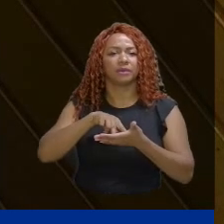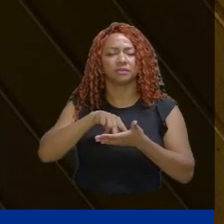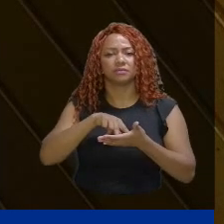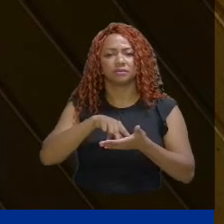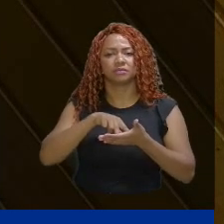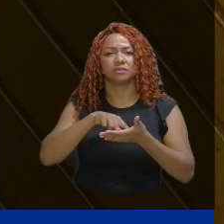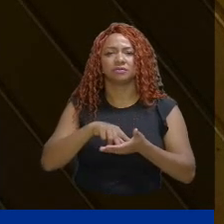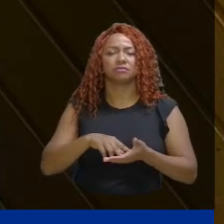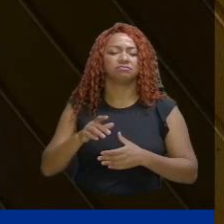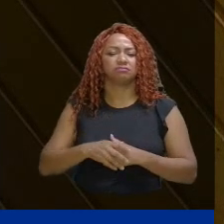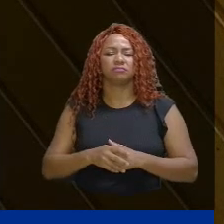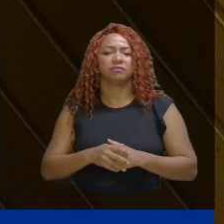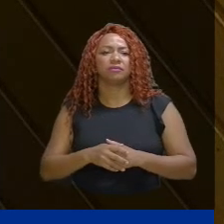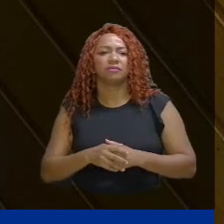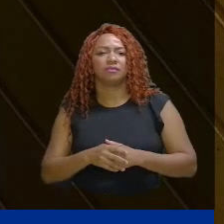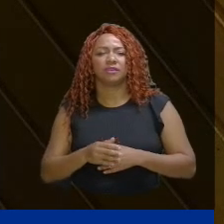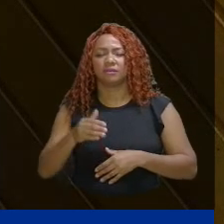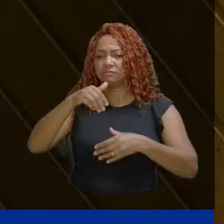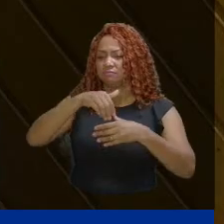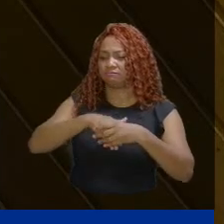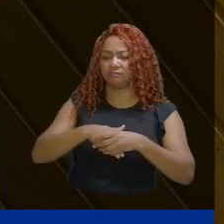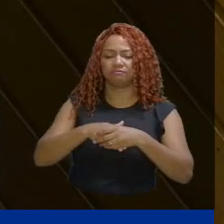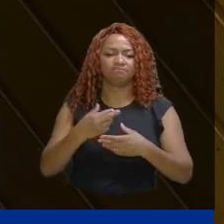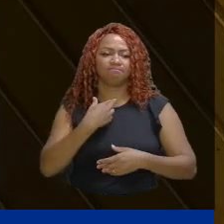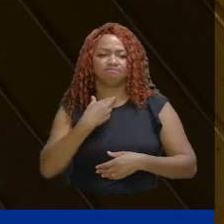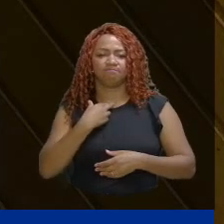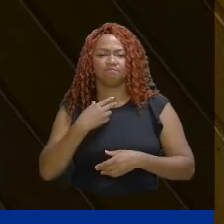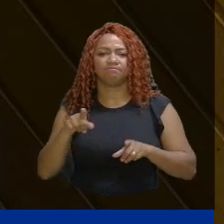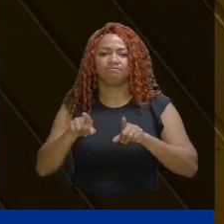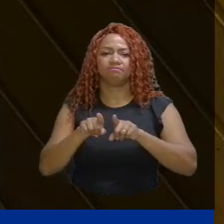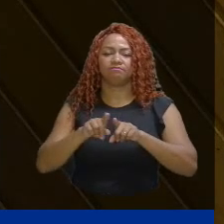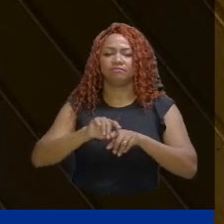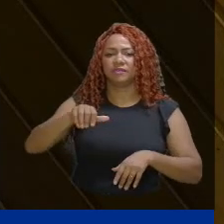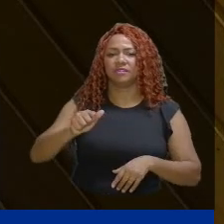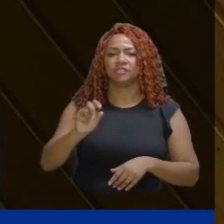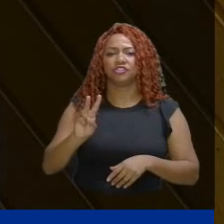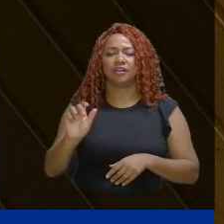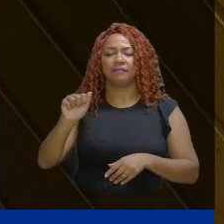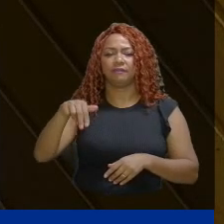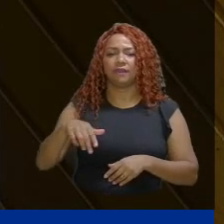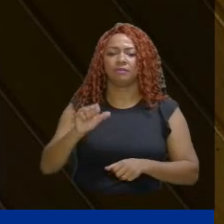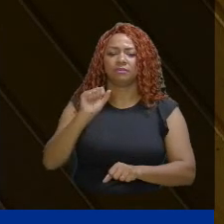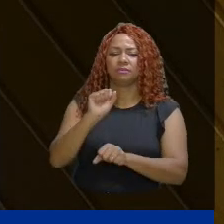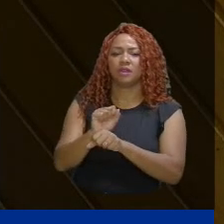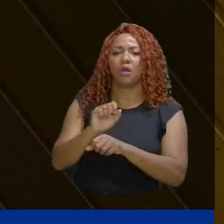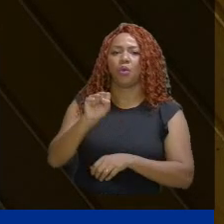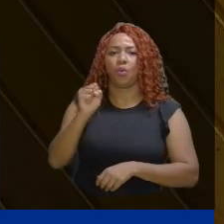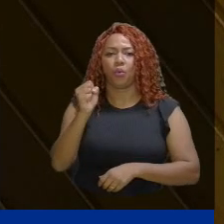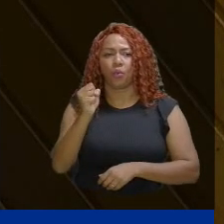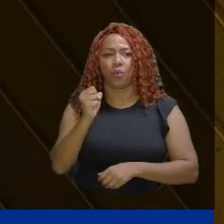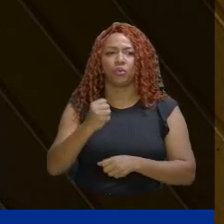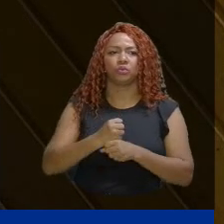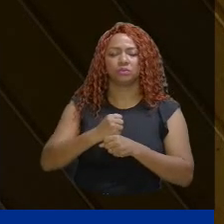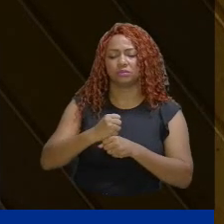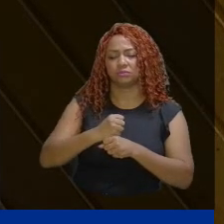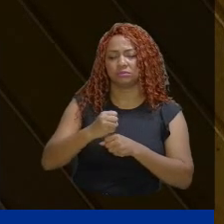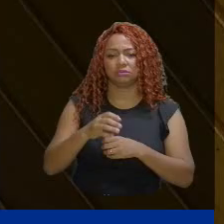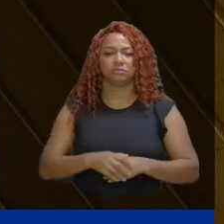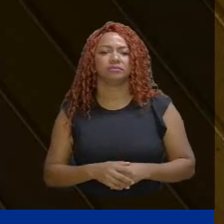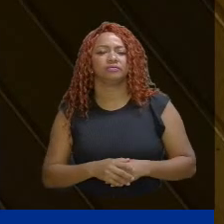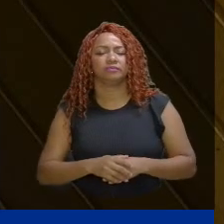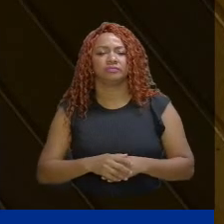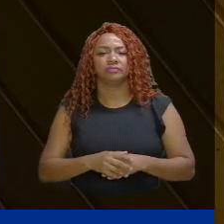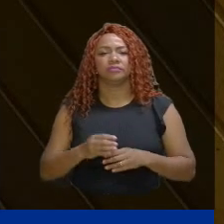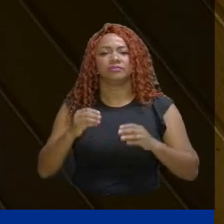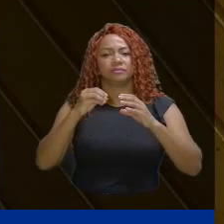a inelegibilidade de Bruno Rezende e Javan Castanho por 8 anos. Fundamentou a incompetência do TRE para a